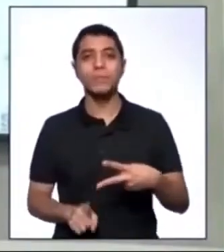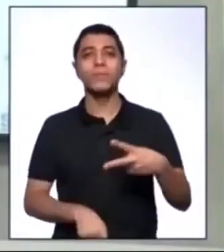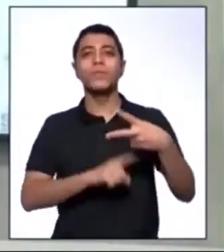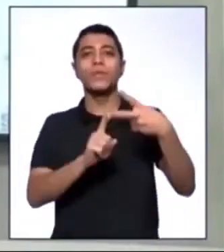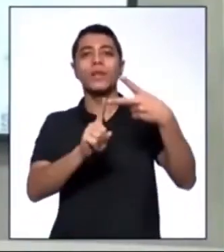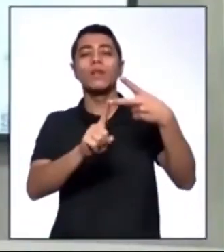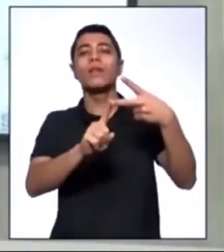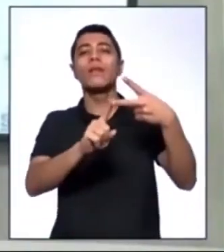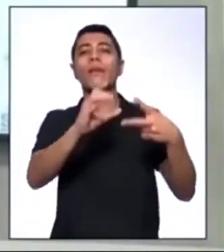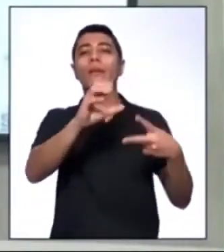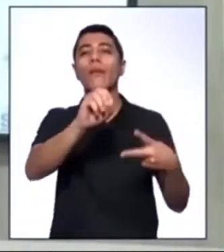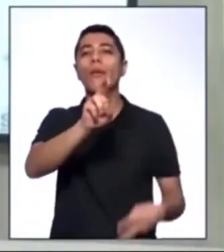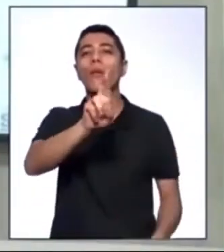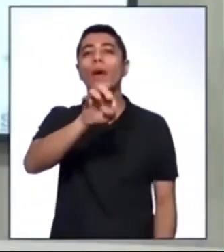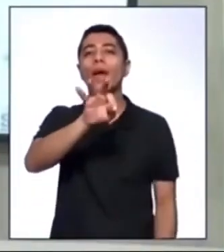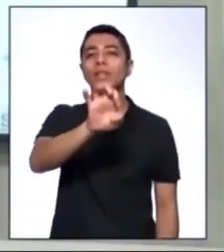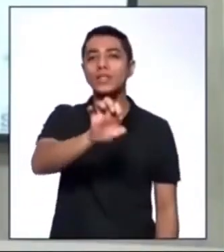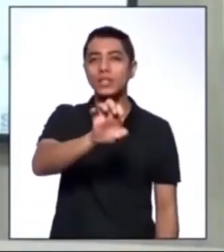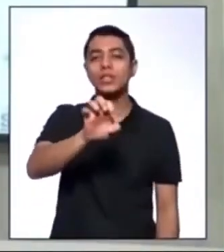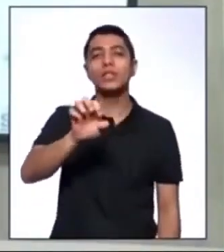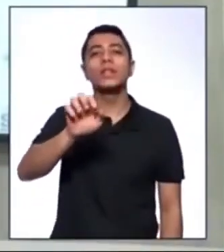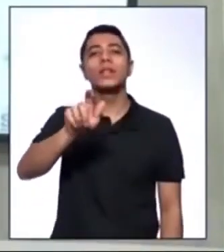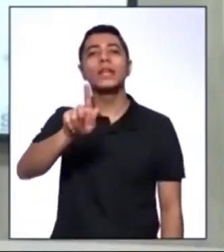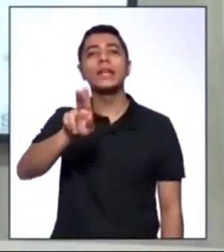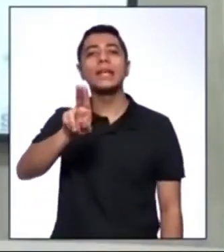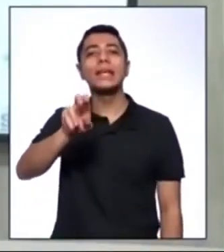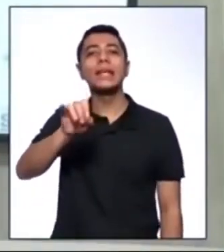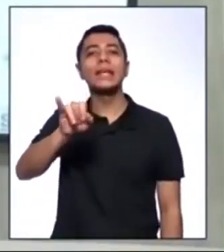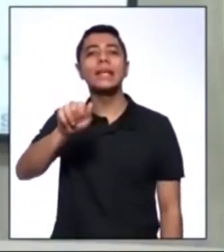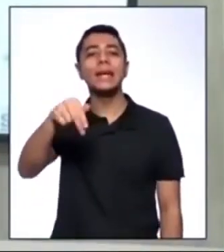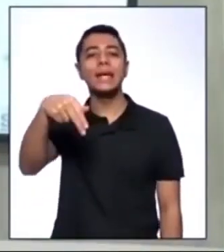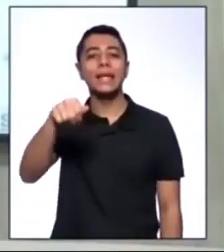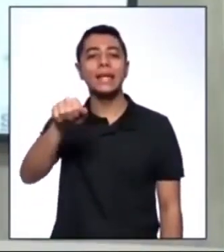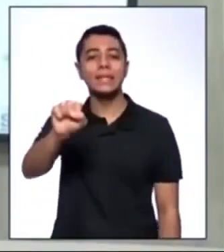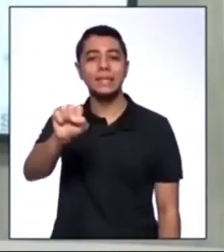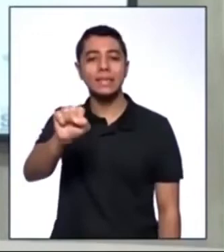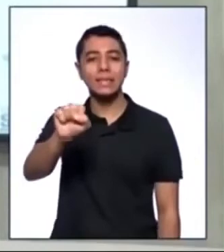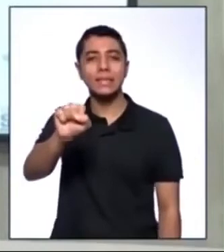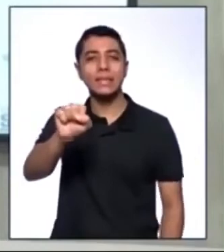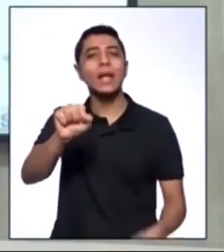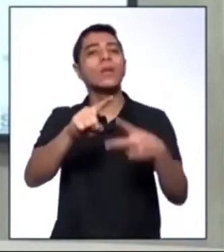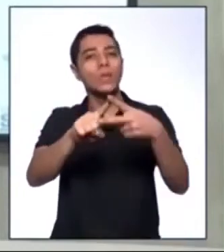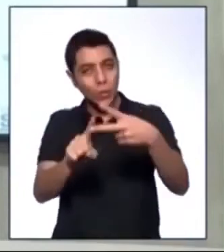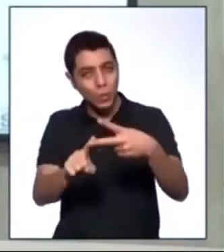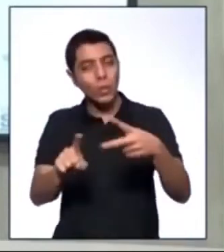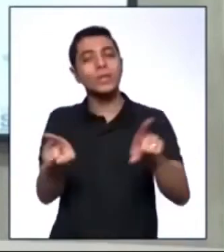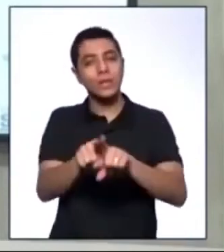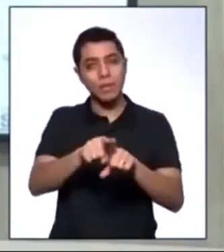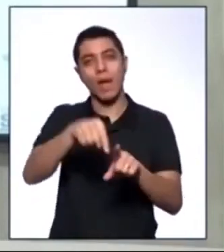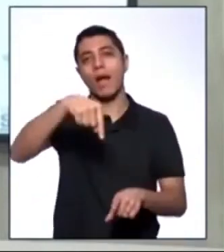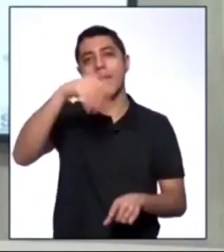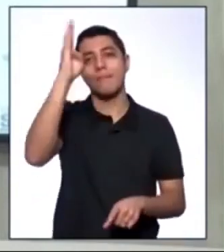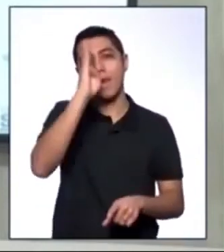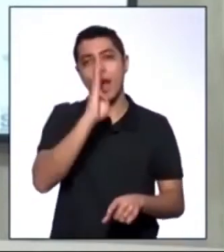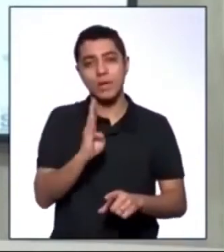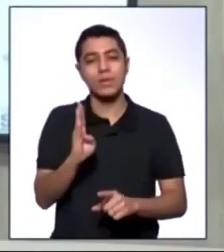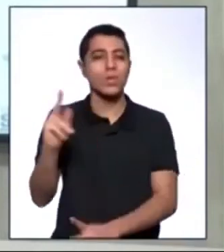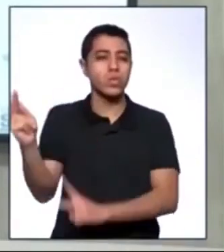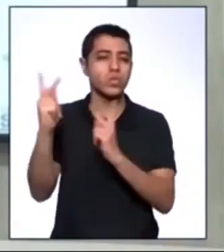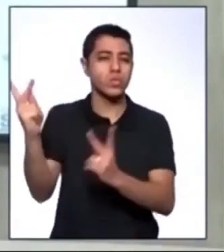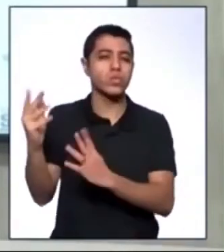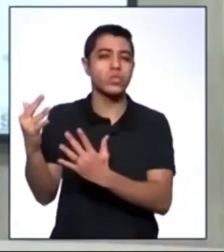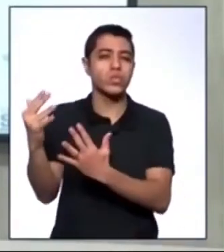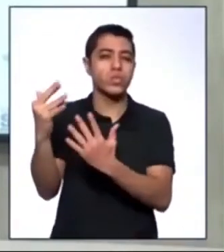Guianas tangencia a porção mais setentrional do Brasil. Obrigado, Milena. Boa pergunta. Mais